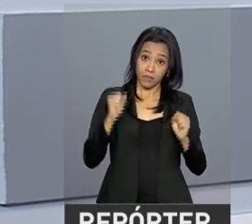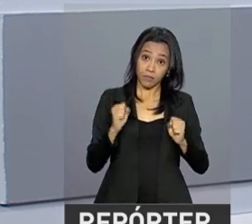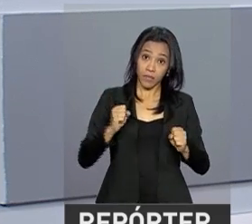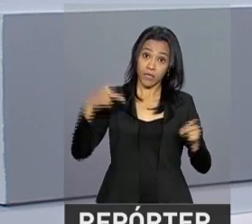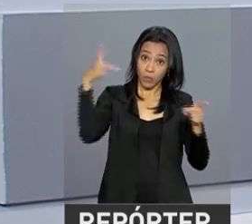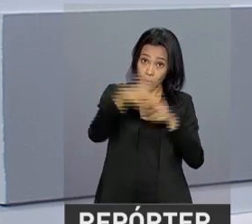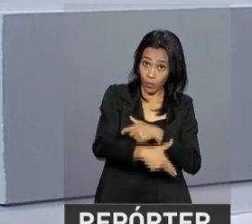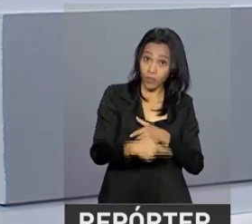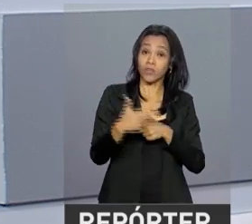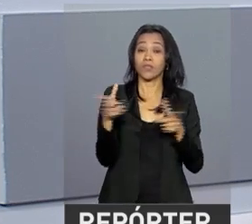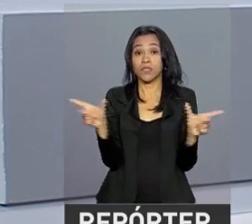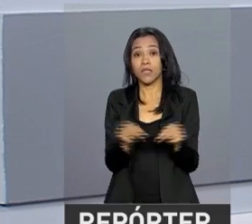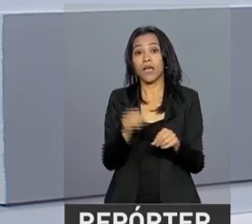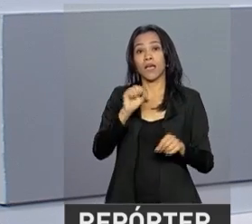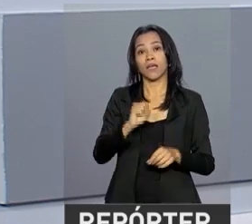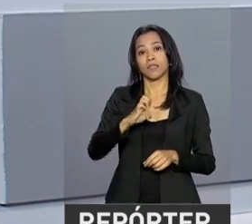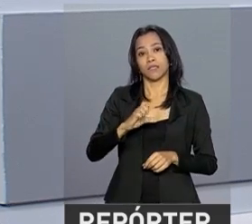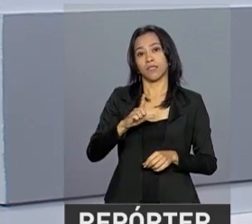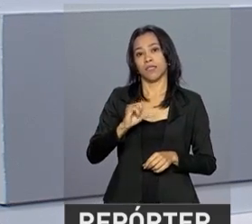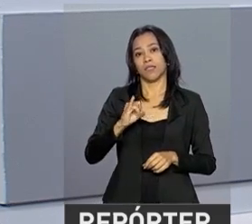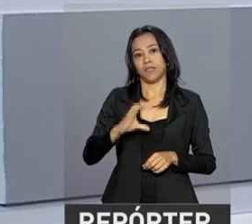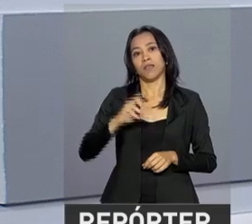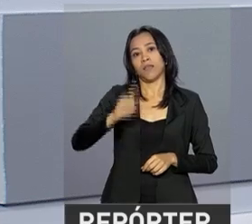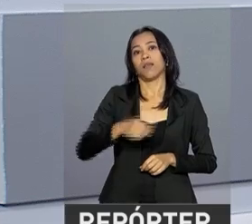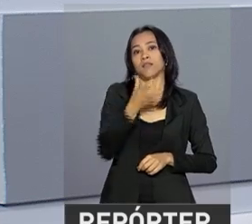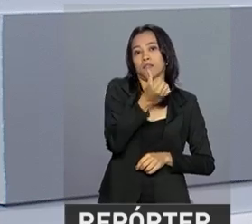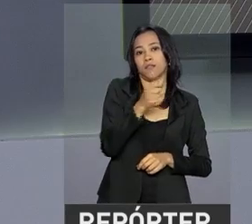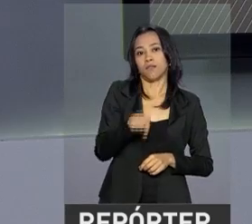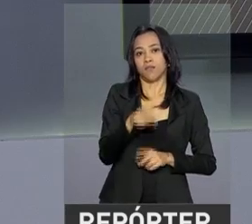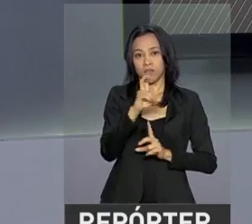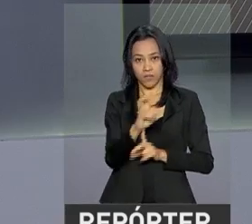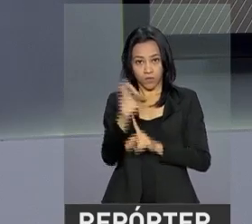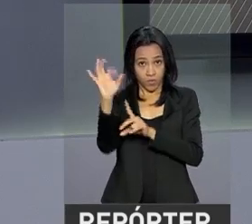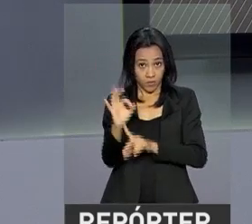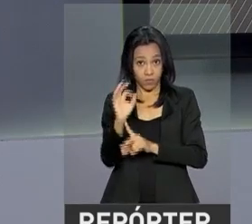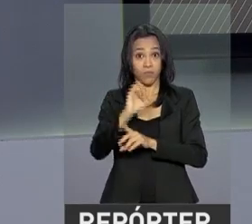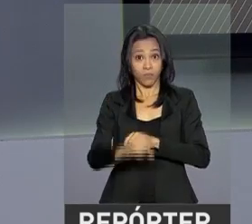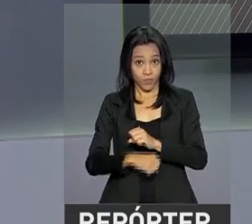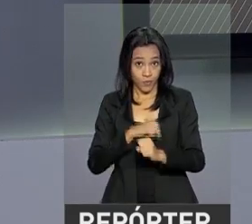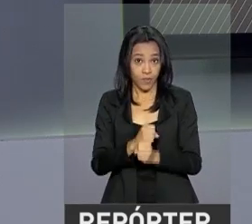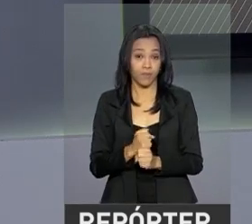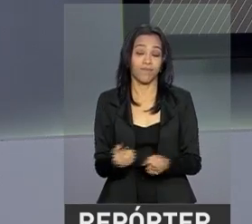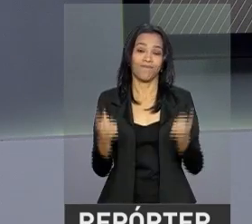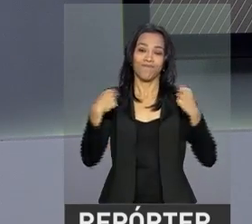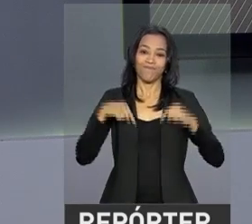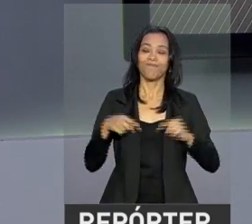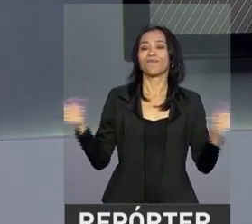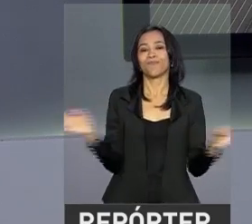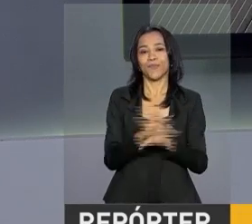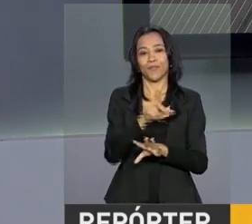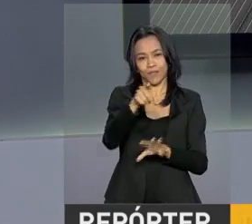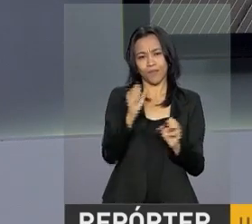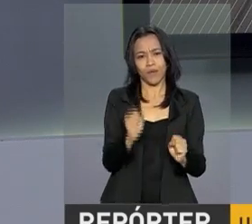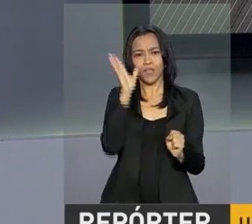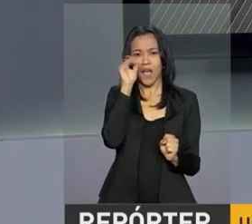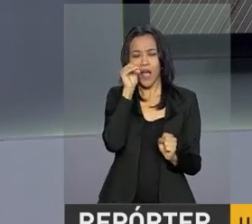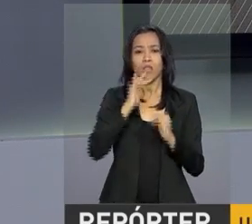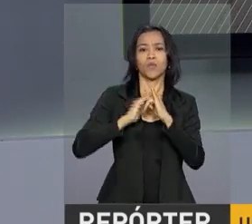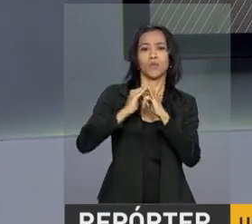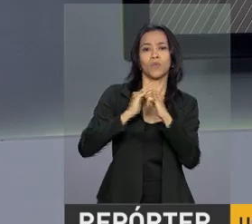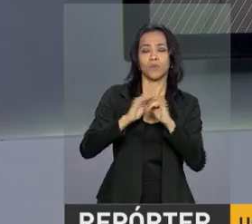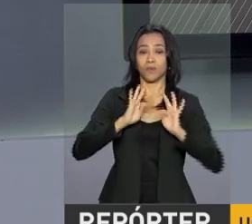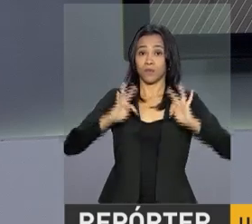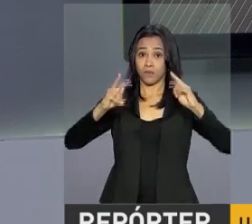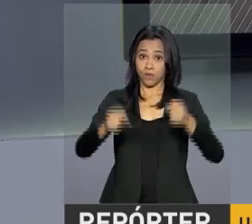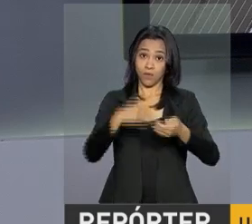Selic, que atualmente está em 6,5% ao ano. Nós ficamos por aqui. Você pode rever as reportagens no YouTube. E